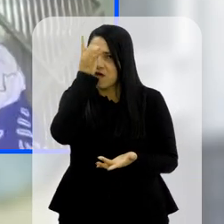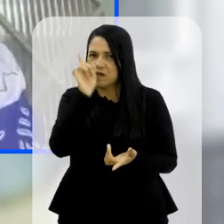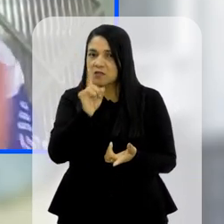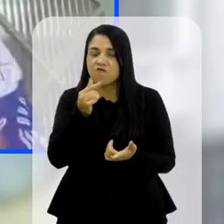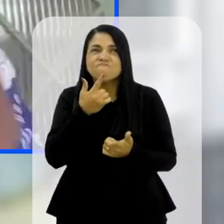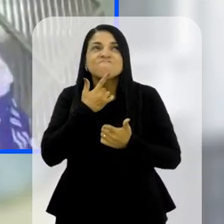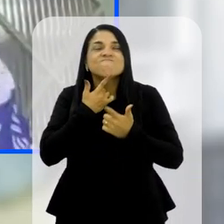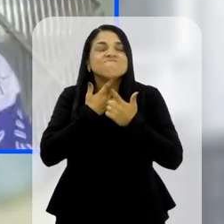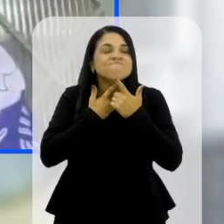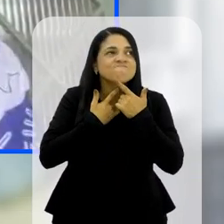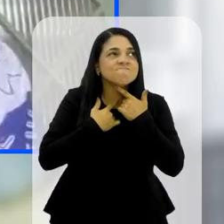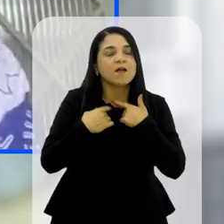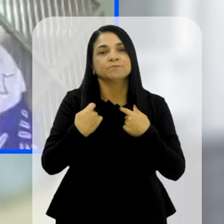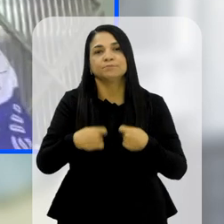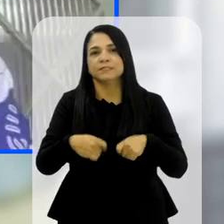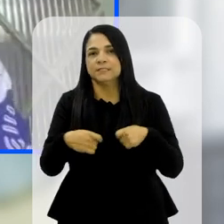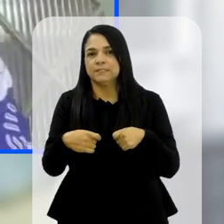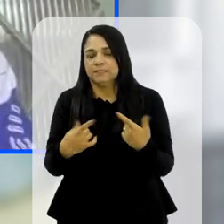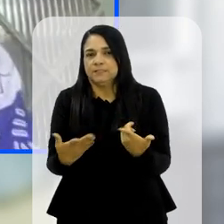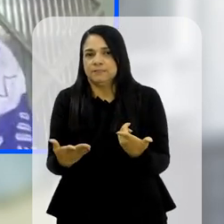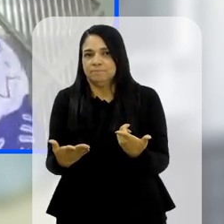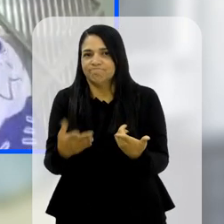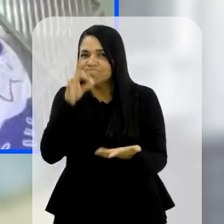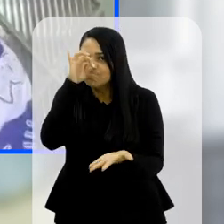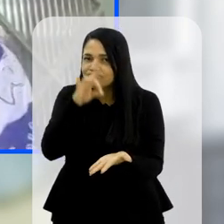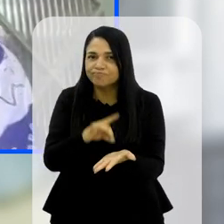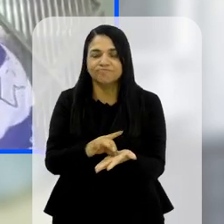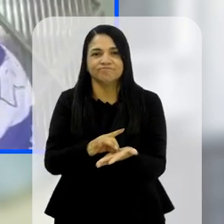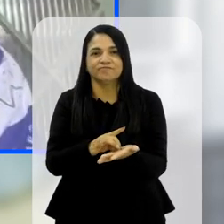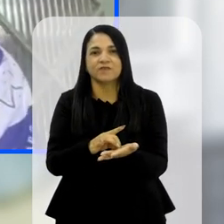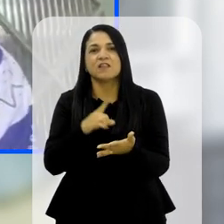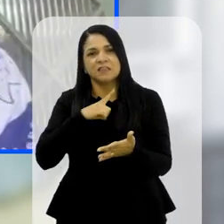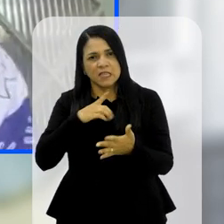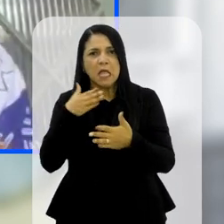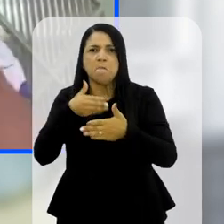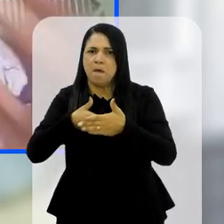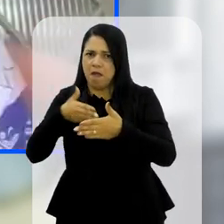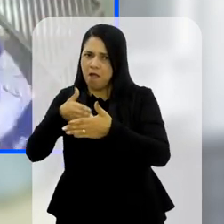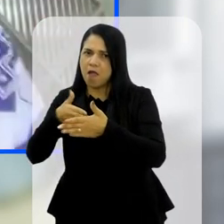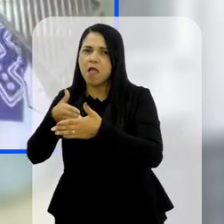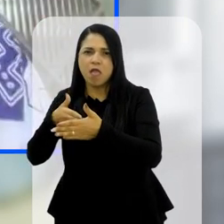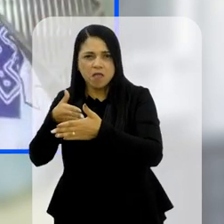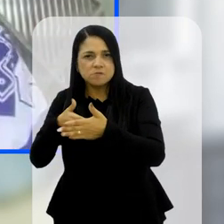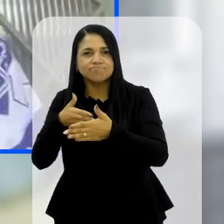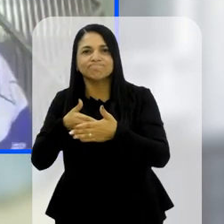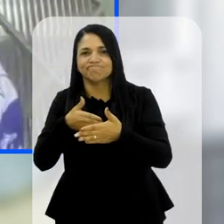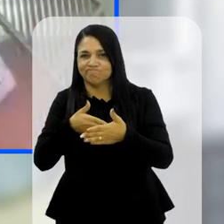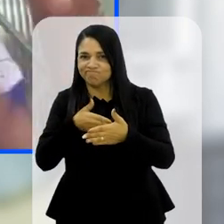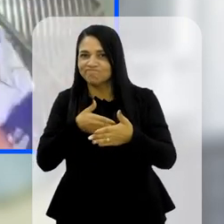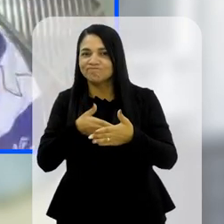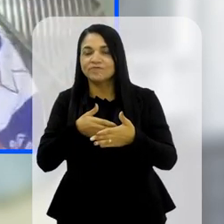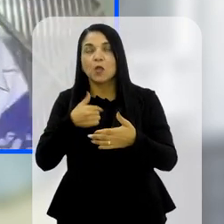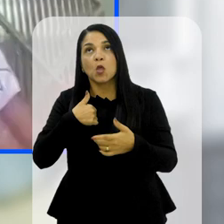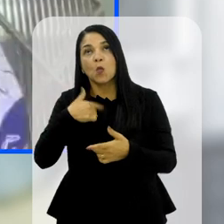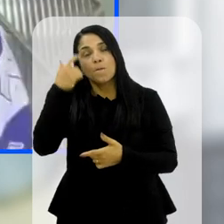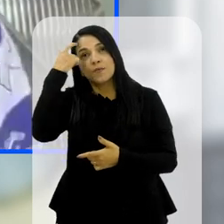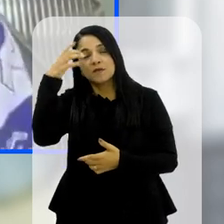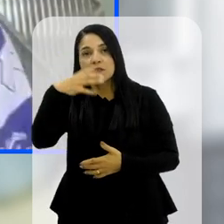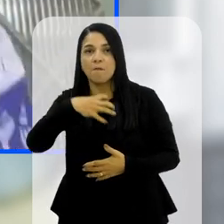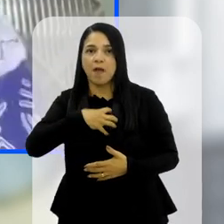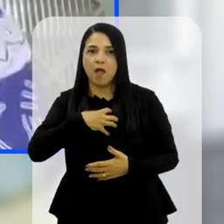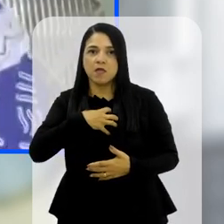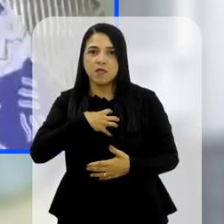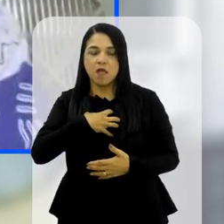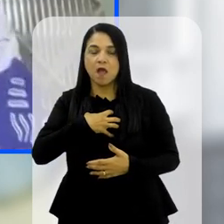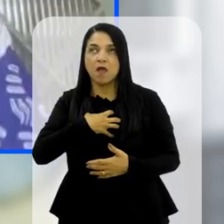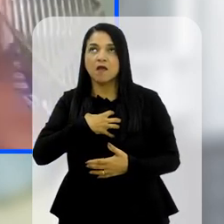tem vontade, para quem tem desejo real disso, assim, porque vão ter barreiras, sacou? Em todos os tempos. Aí